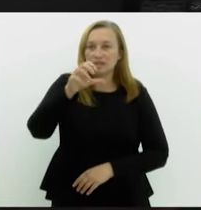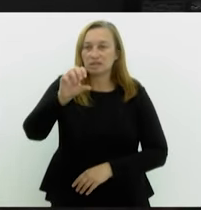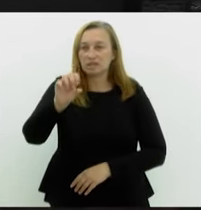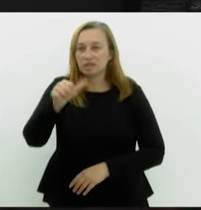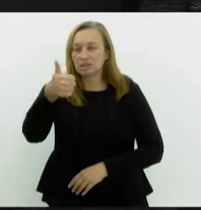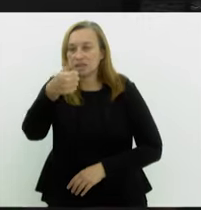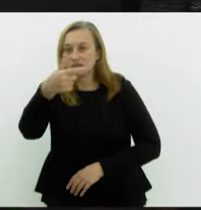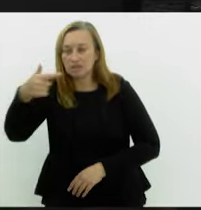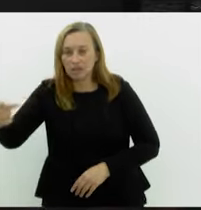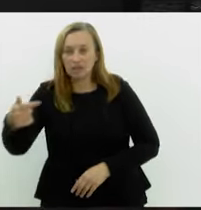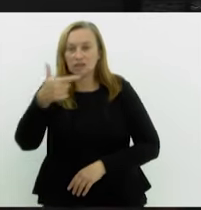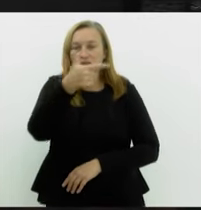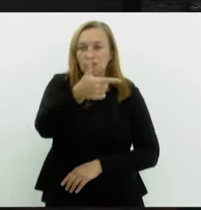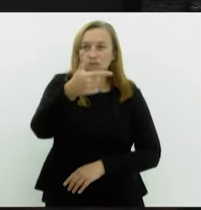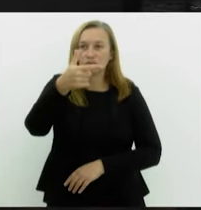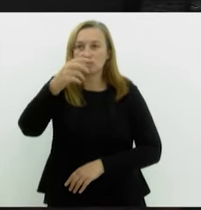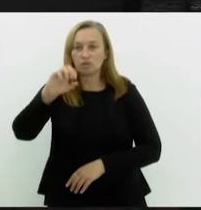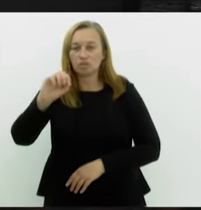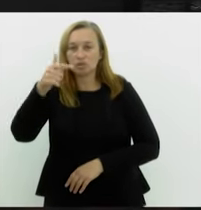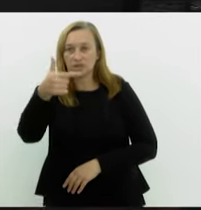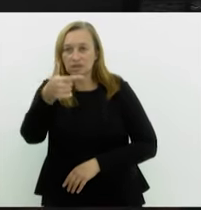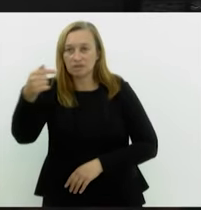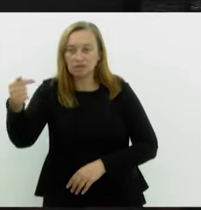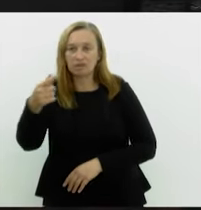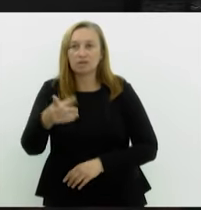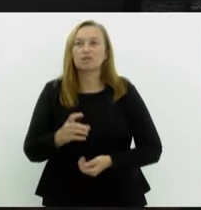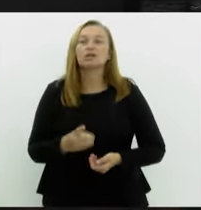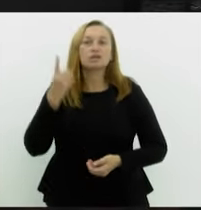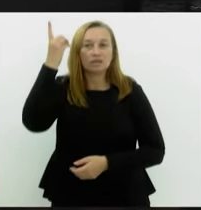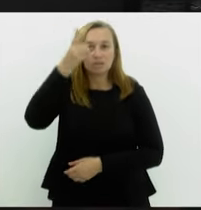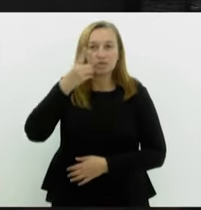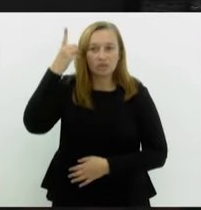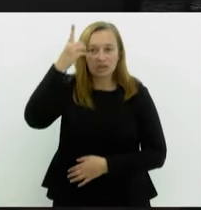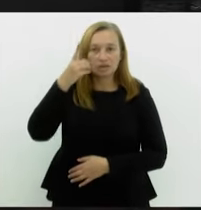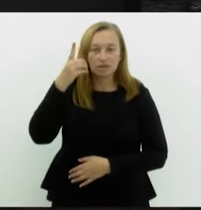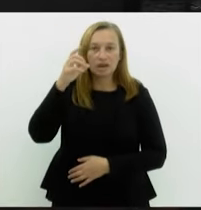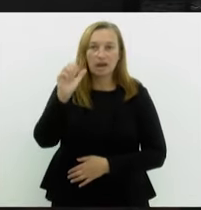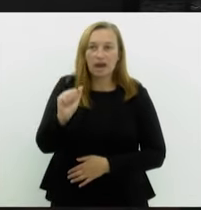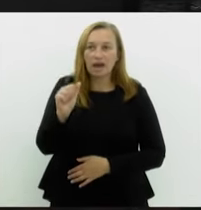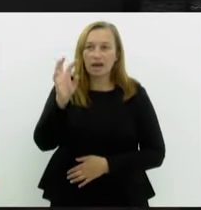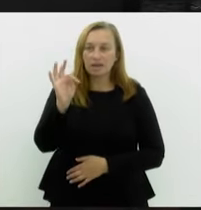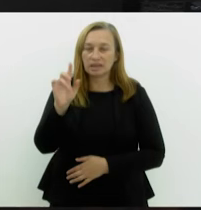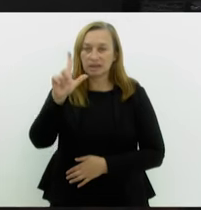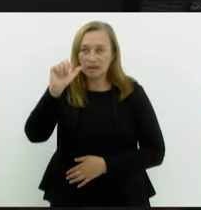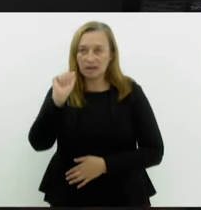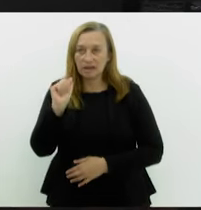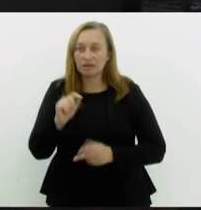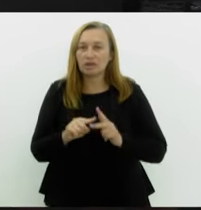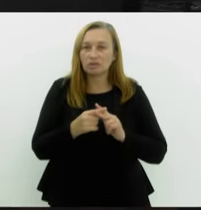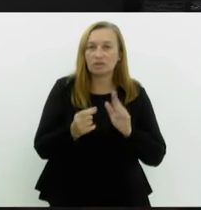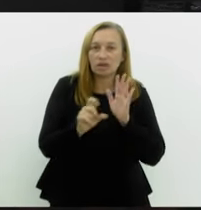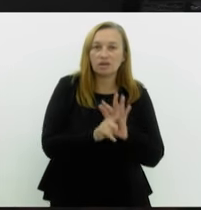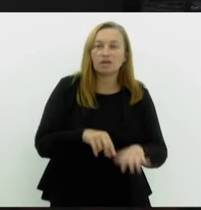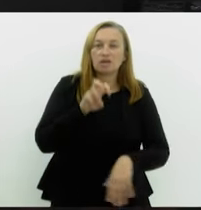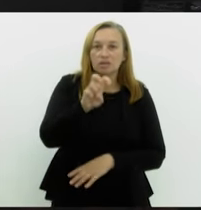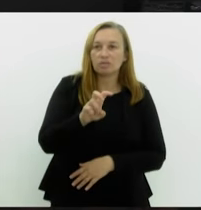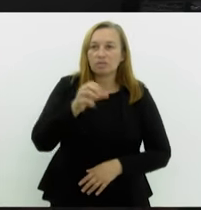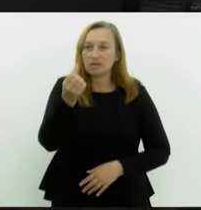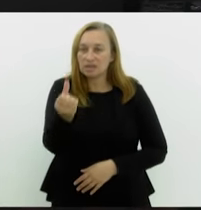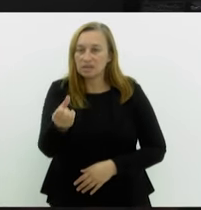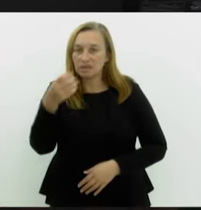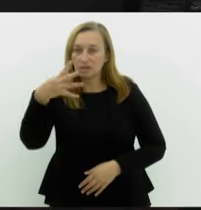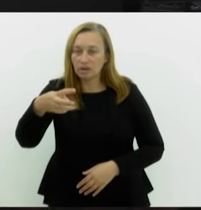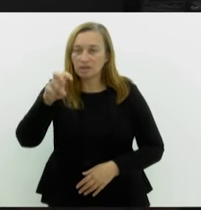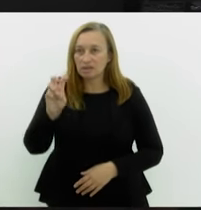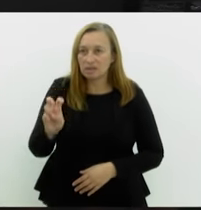3.717 de 2017, de autoria do deputado Átila Nunes, que altera a lei número 5.645,